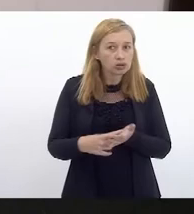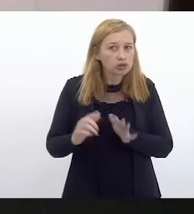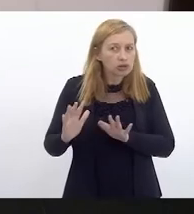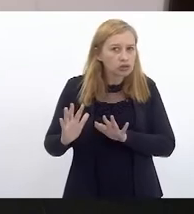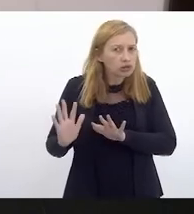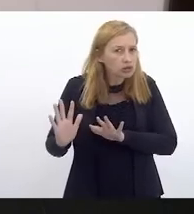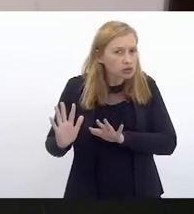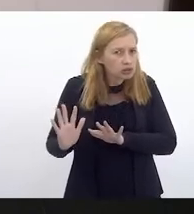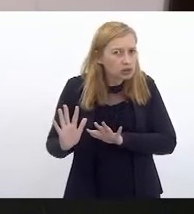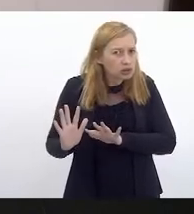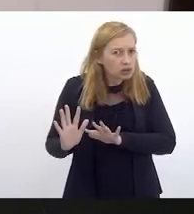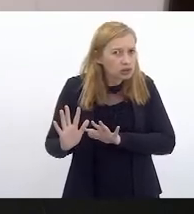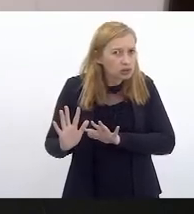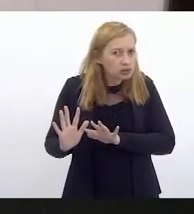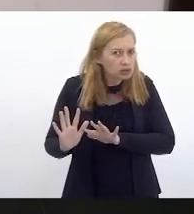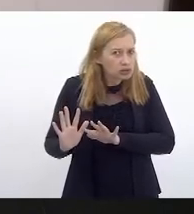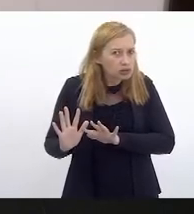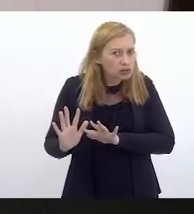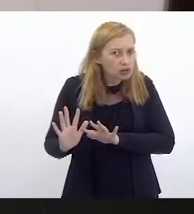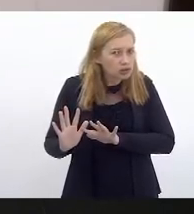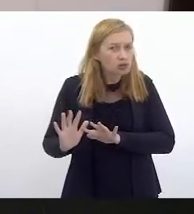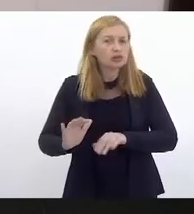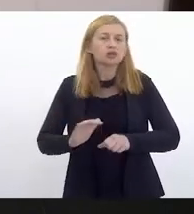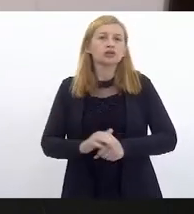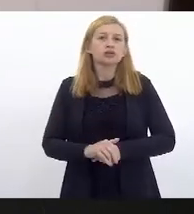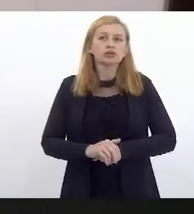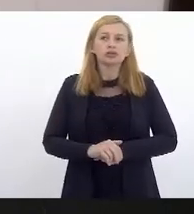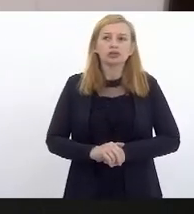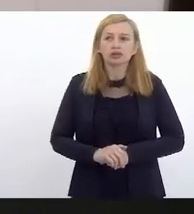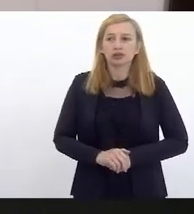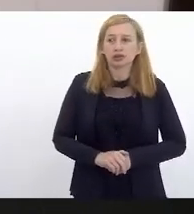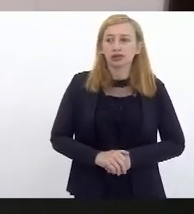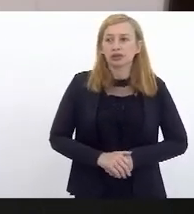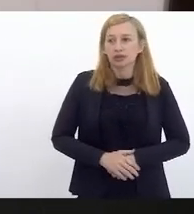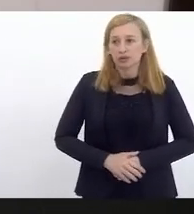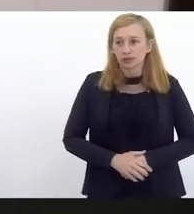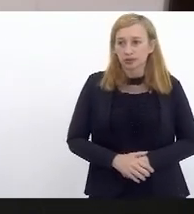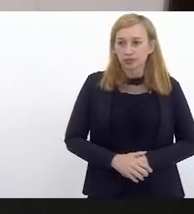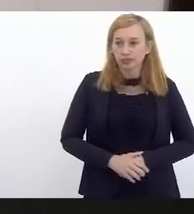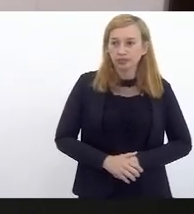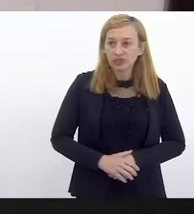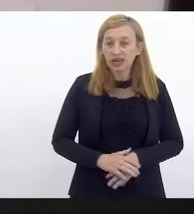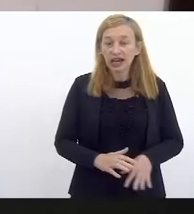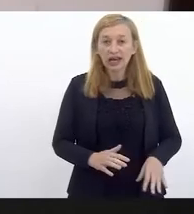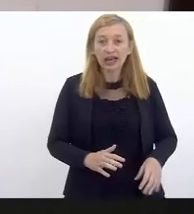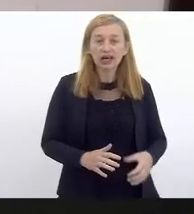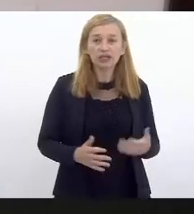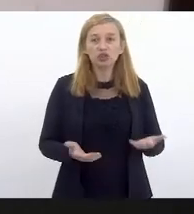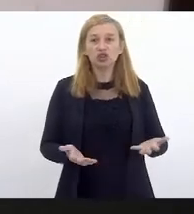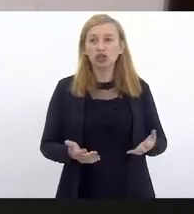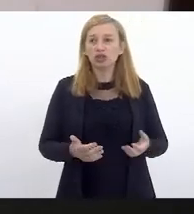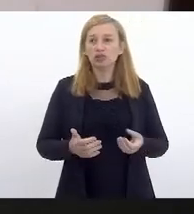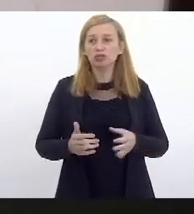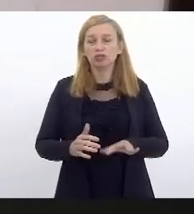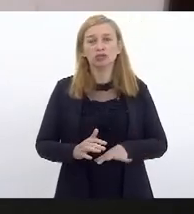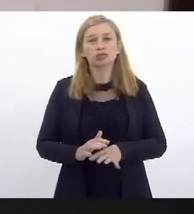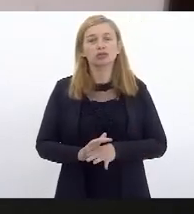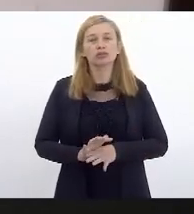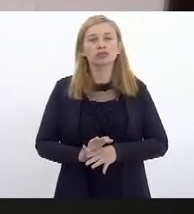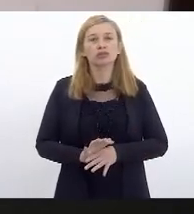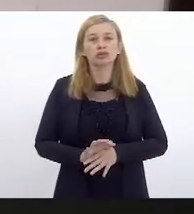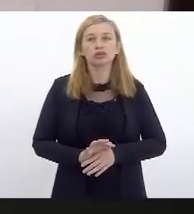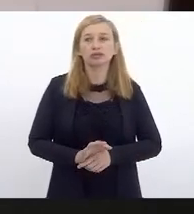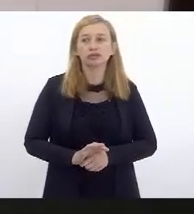vitoriosa e a ADI cair, né, os municípios vão perder 80% dos recursos, o Estado vai perder